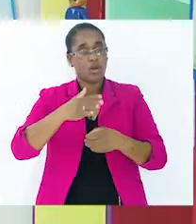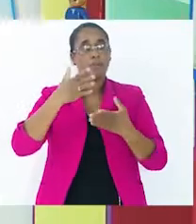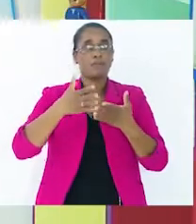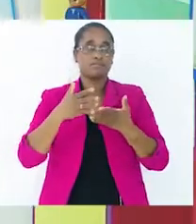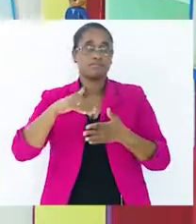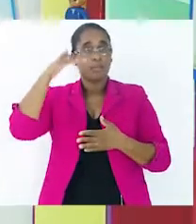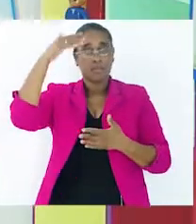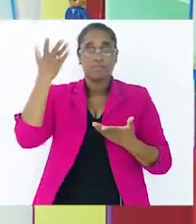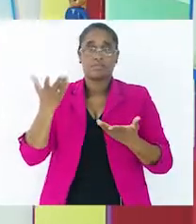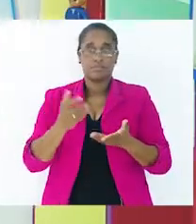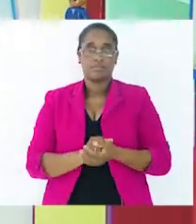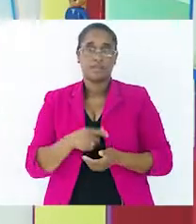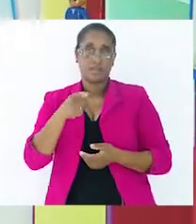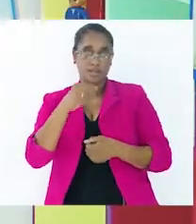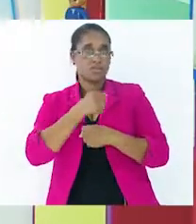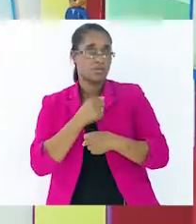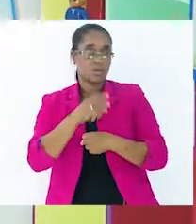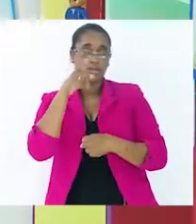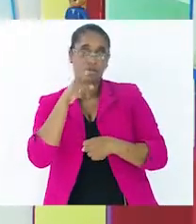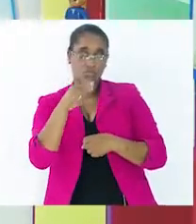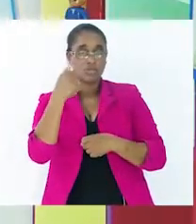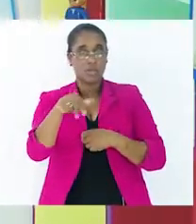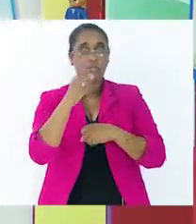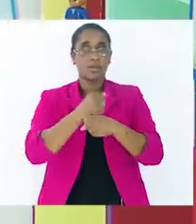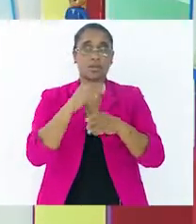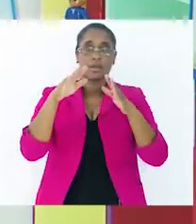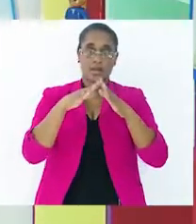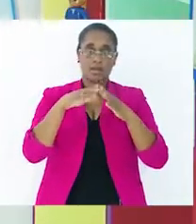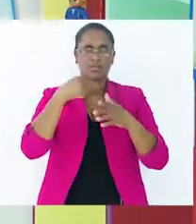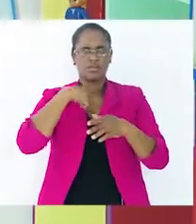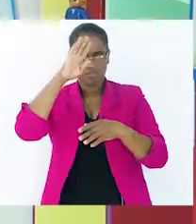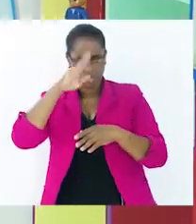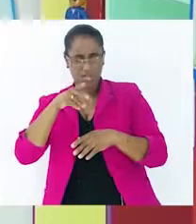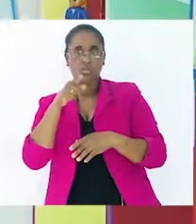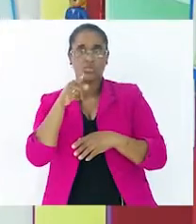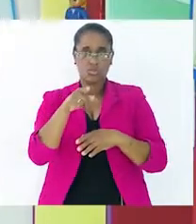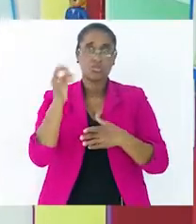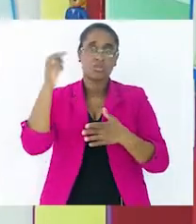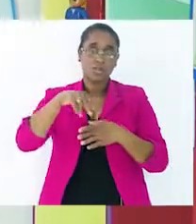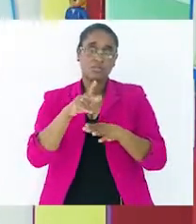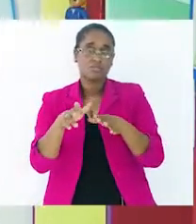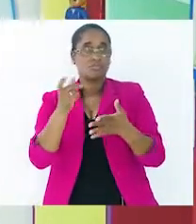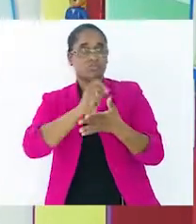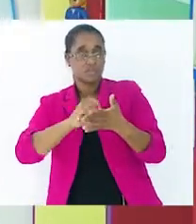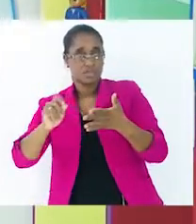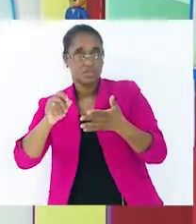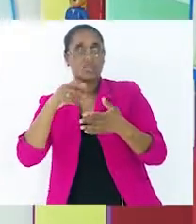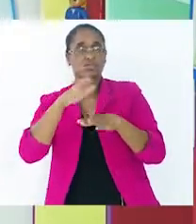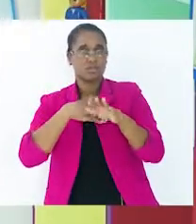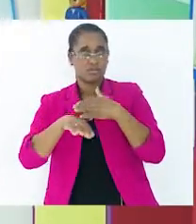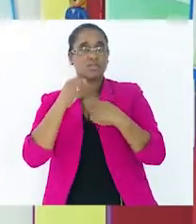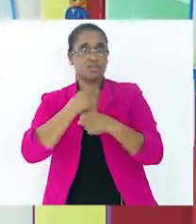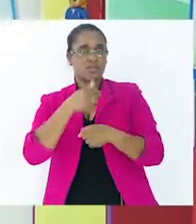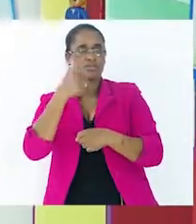essas são as tarefas que tu ficaste para trabalhar em casa. Acredito que tu chegaste a essa linha de execução corretamente, sem